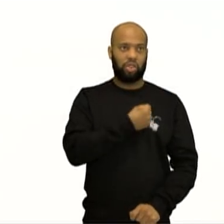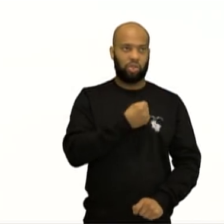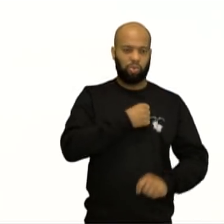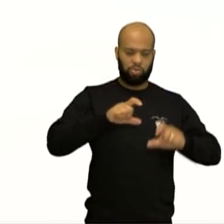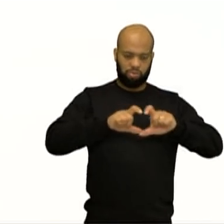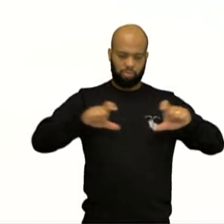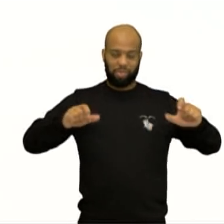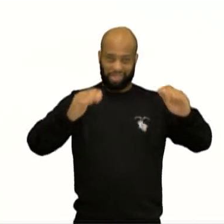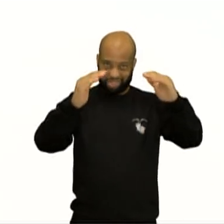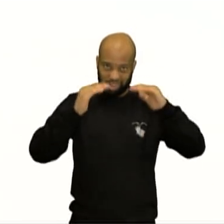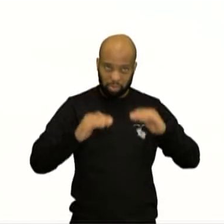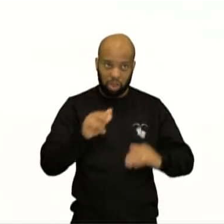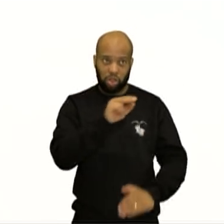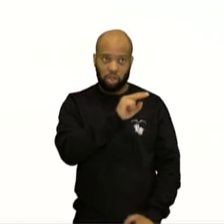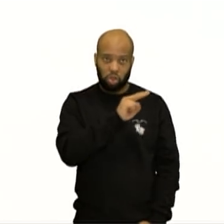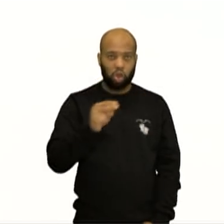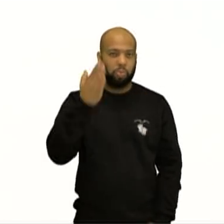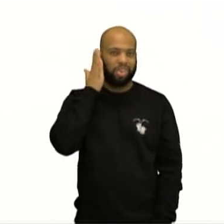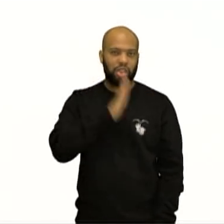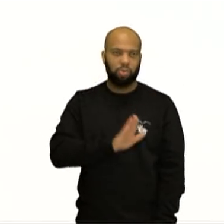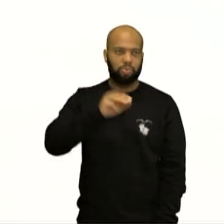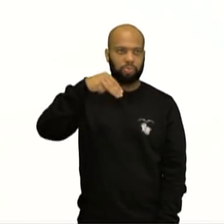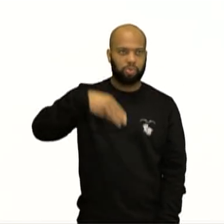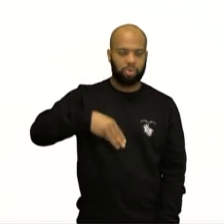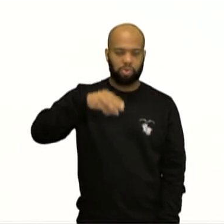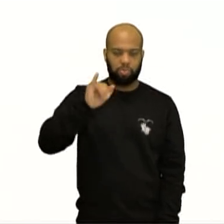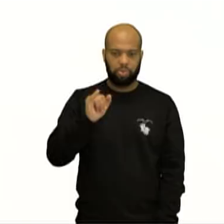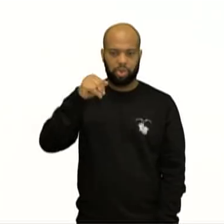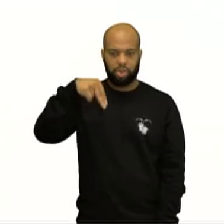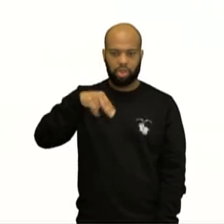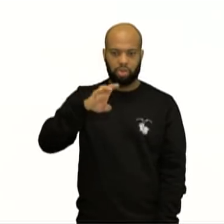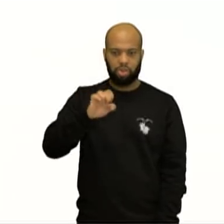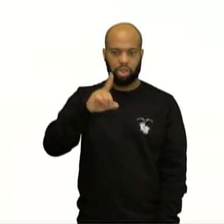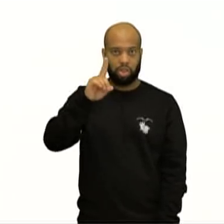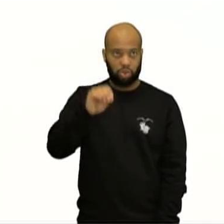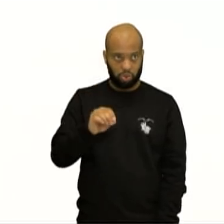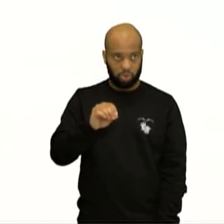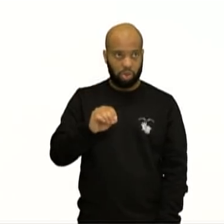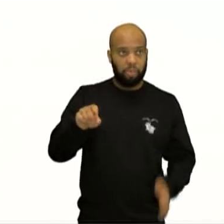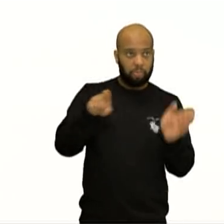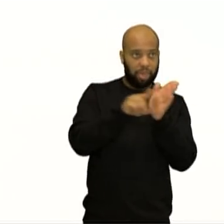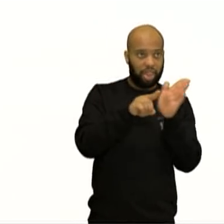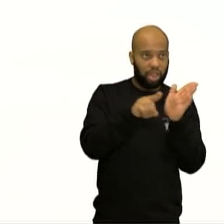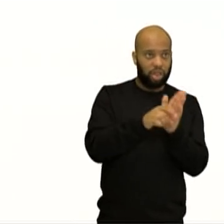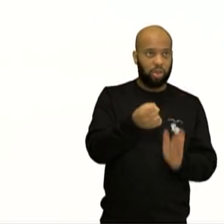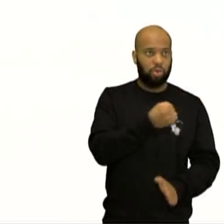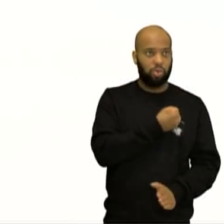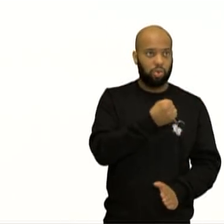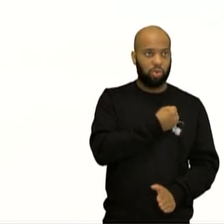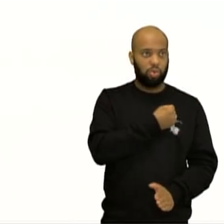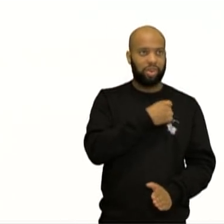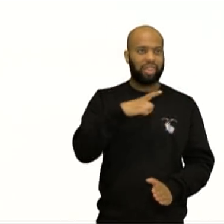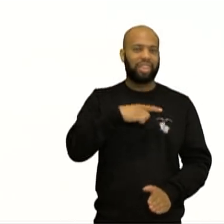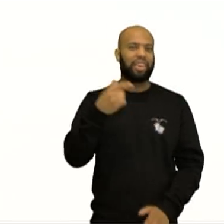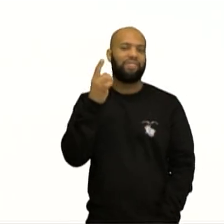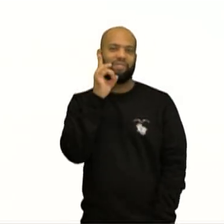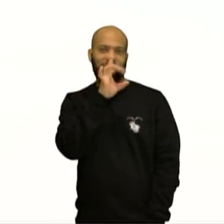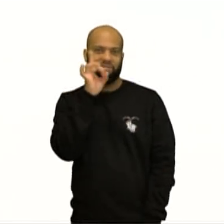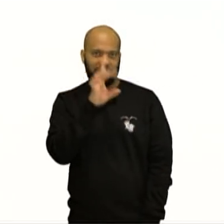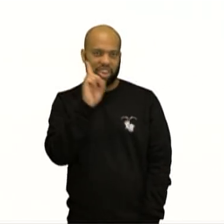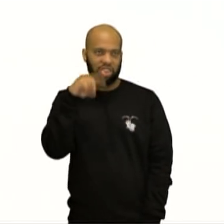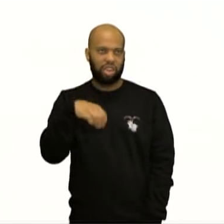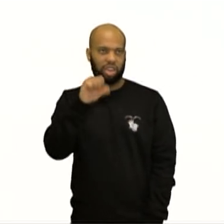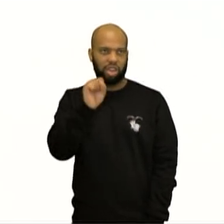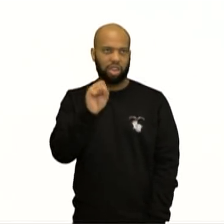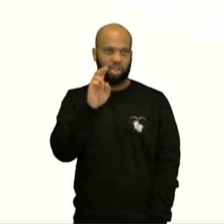embaixo, chamado minuendo, menos o número que se encontra aqui, chamado subtraindo. Isso é o conceito lá do 6º